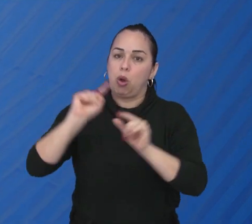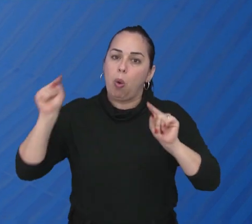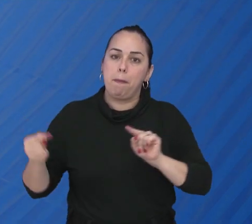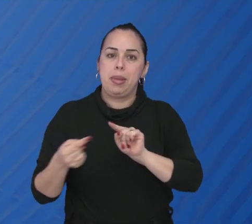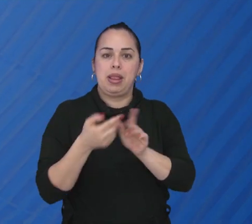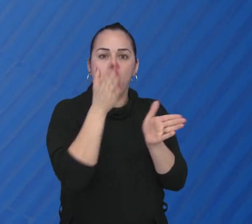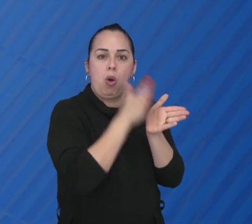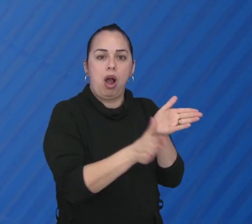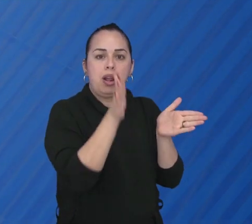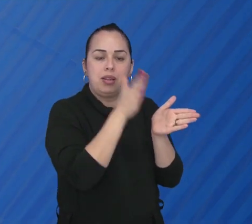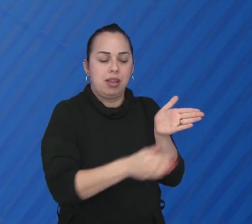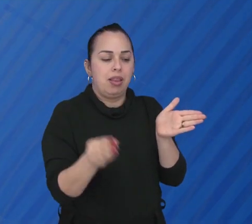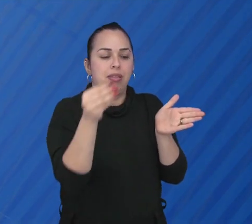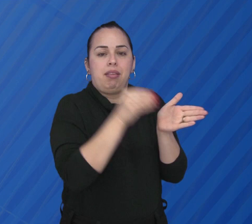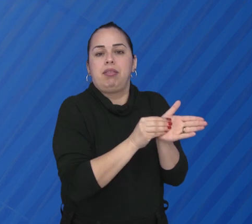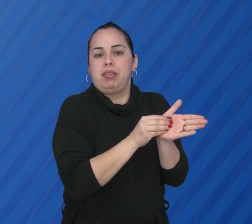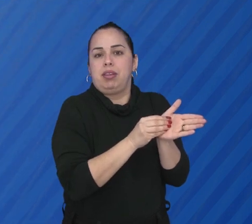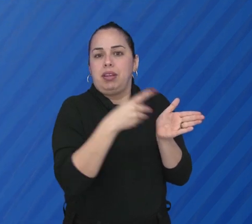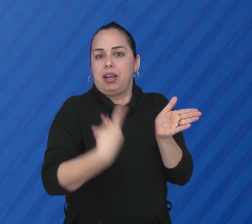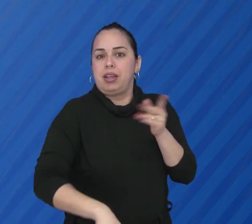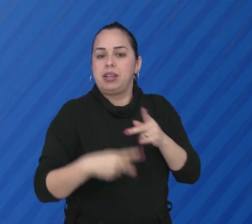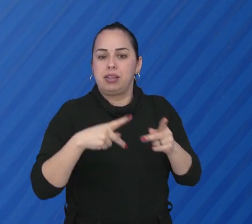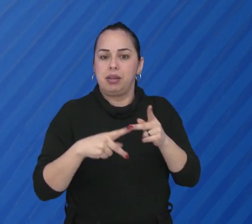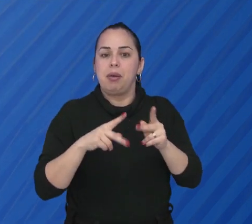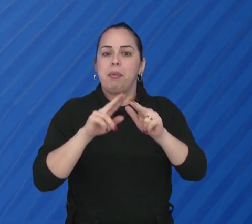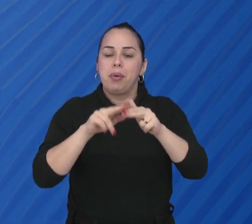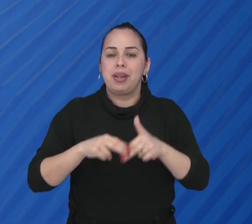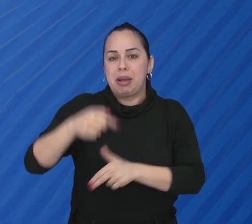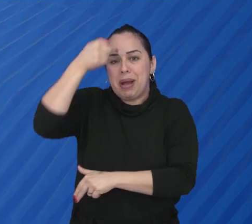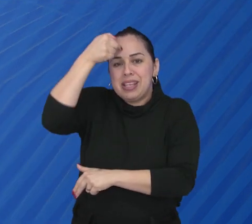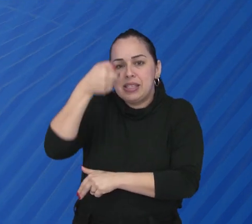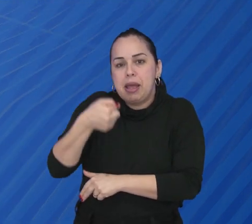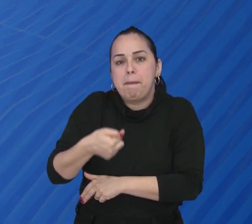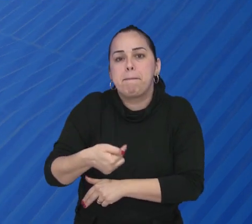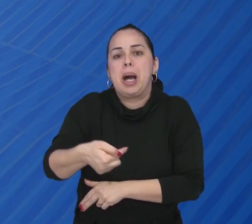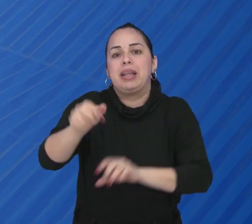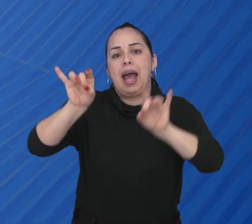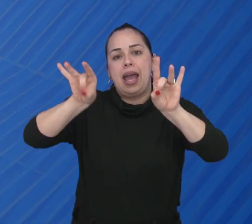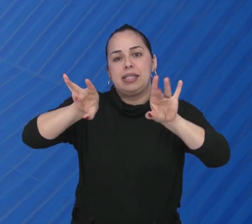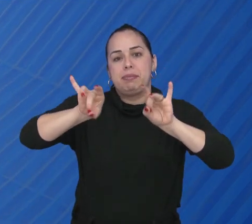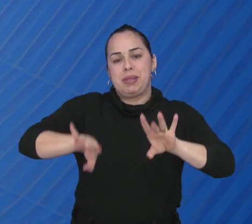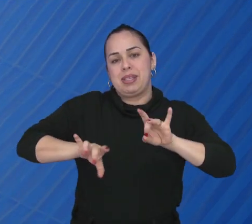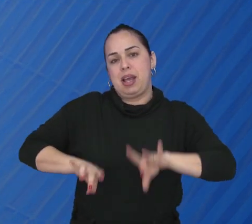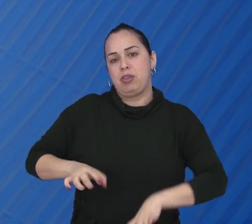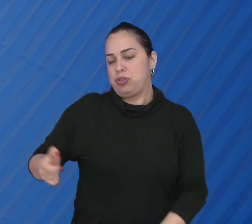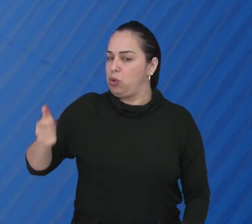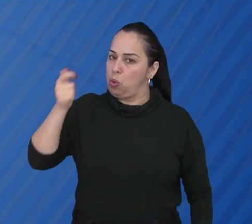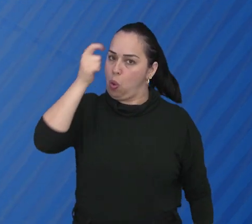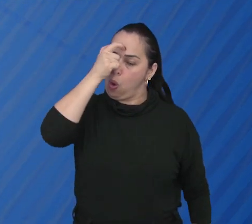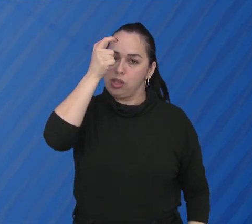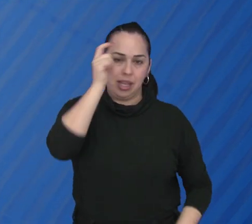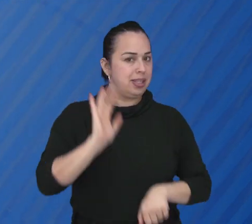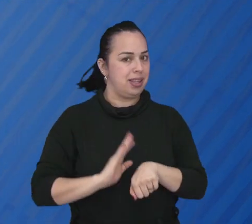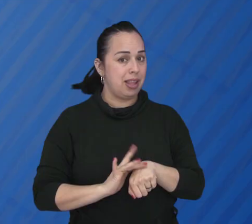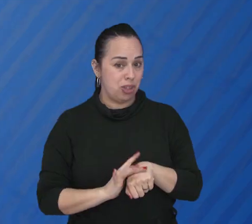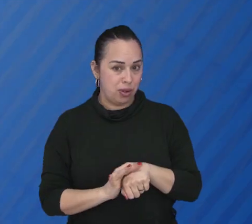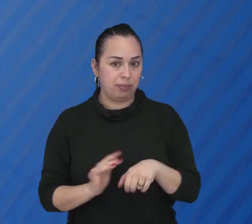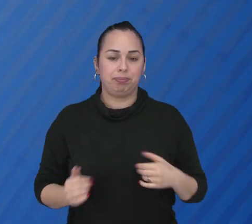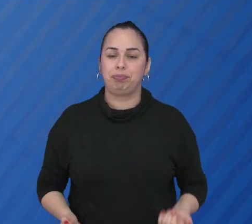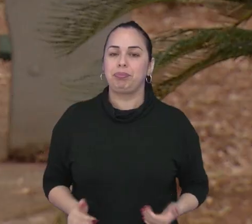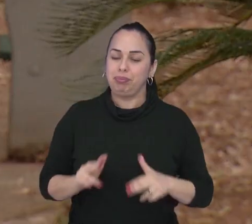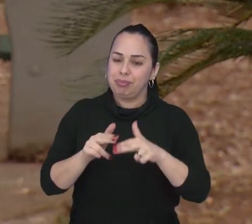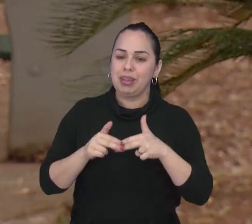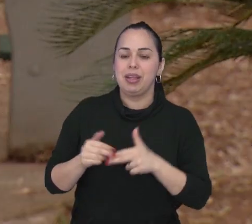eventos oficiais da cidade sendo assim o nosso município ganhou a semana Municipal de conscientização das doenças da